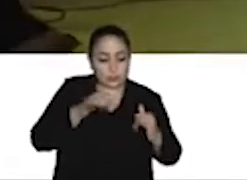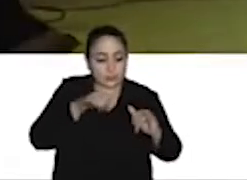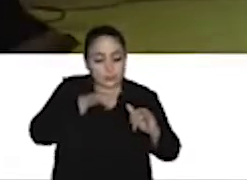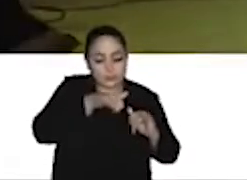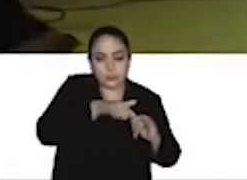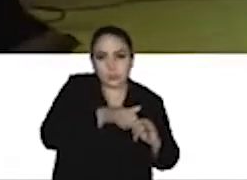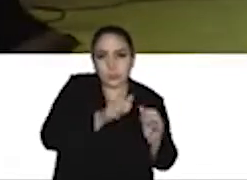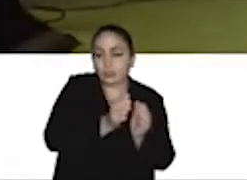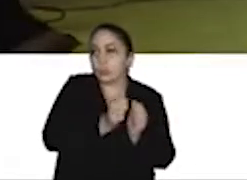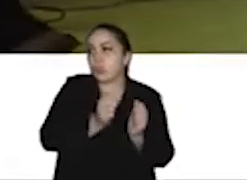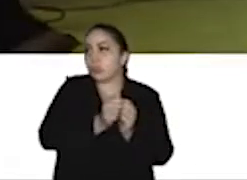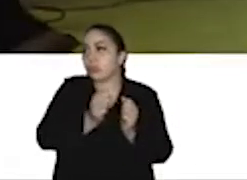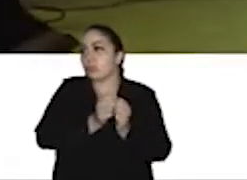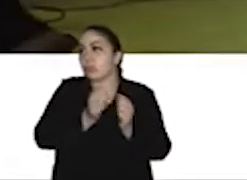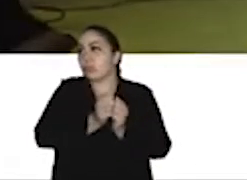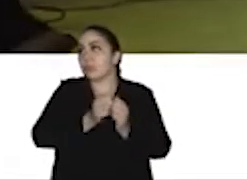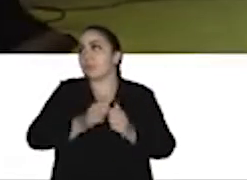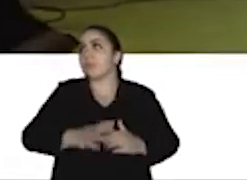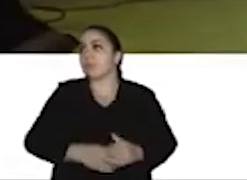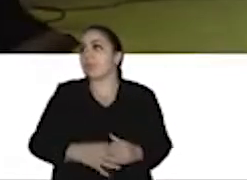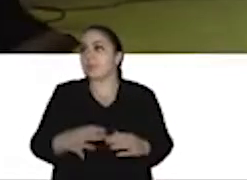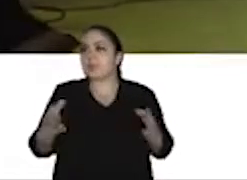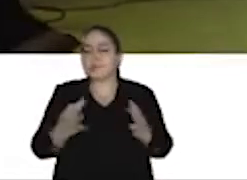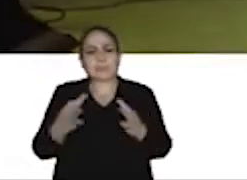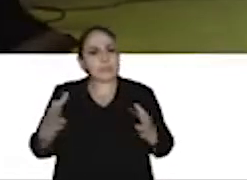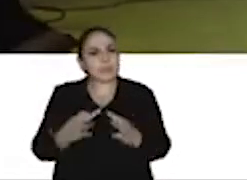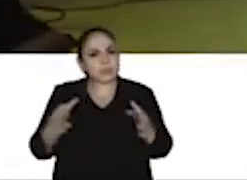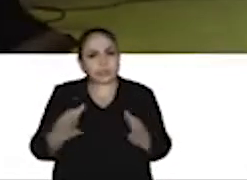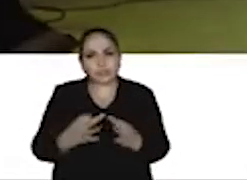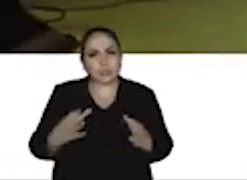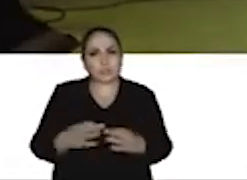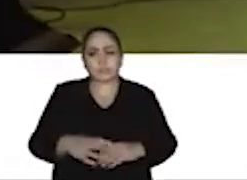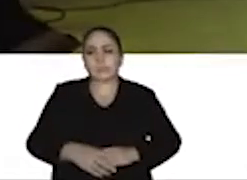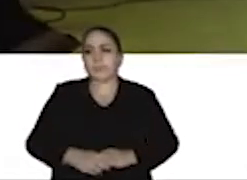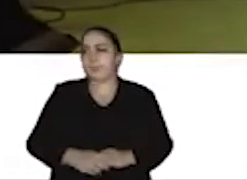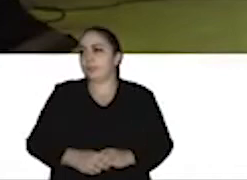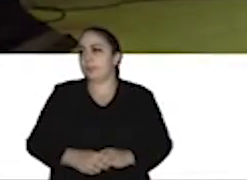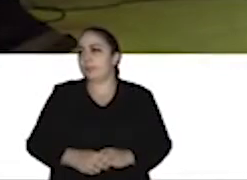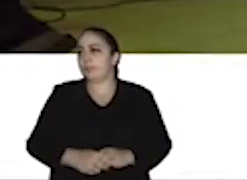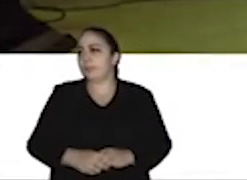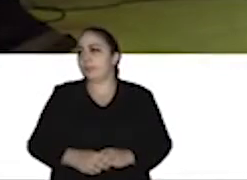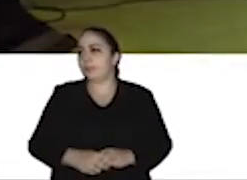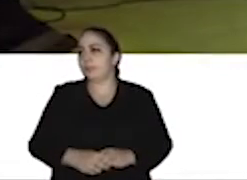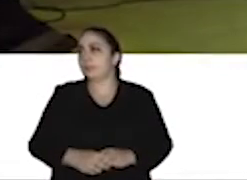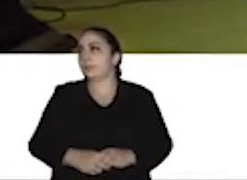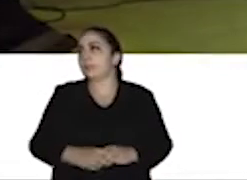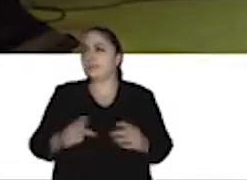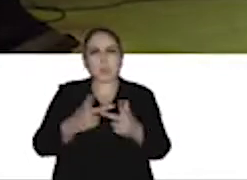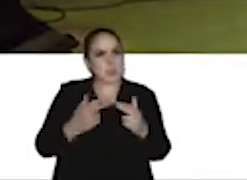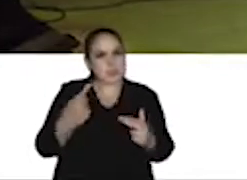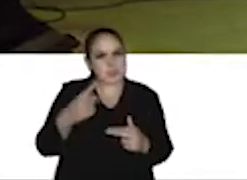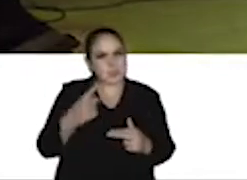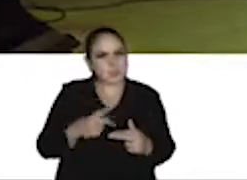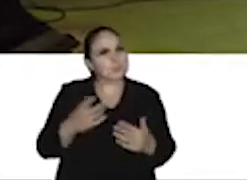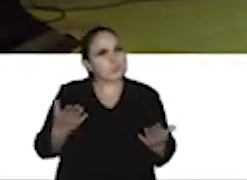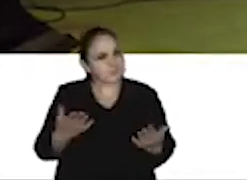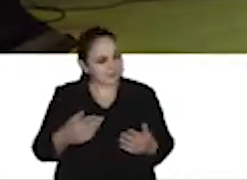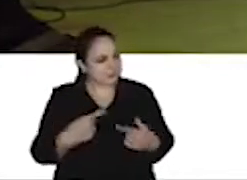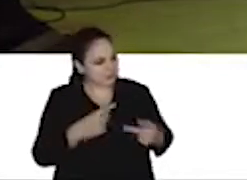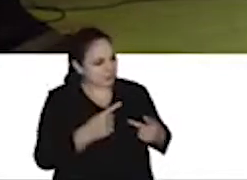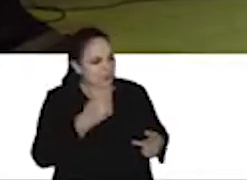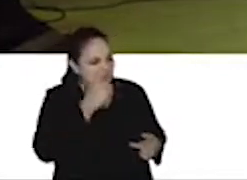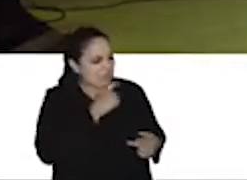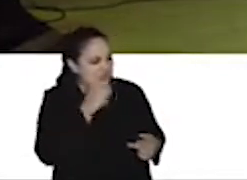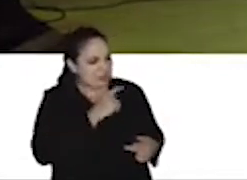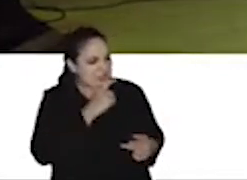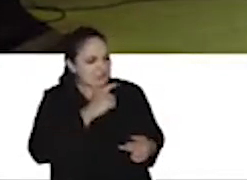canzil. Bem certinho na canga. Mas é bem coisa tua mesmo, né, homem? Tá achando